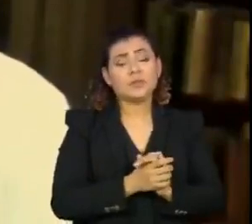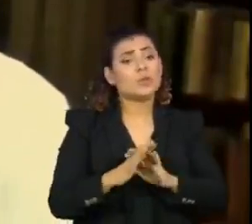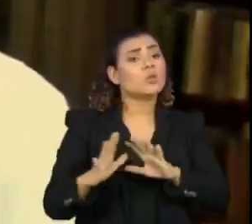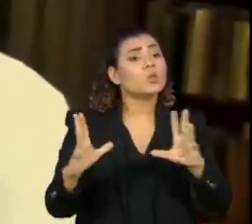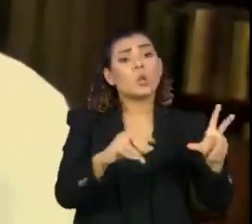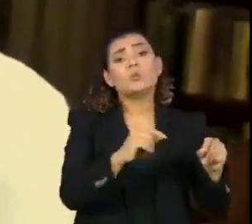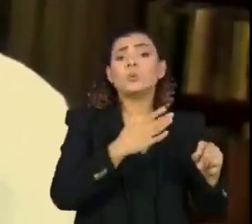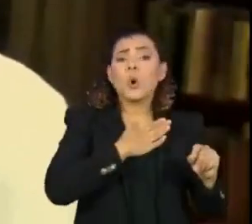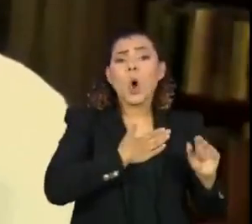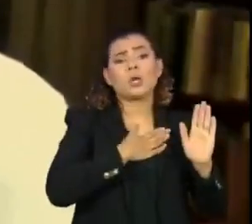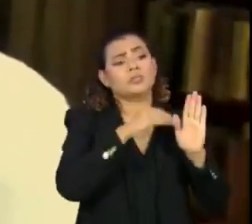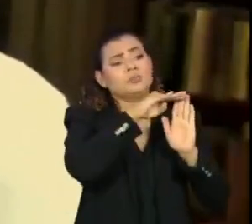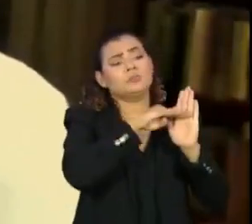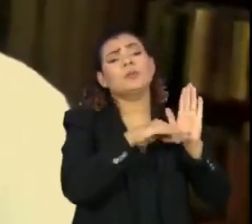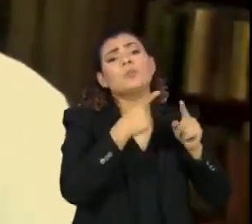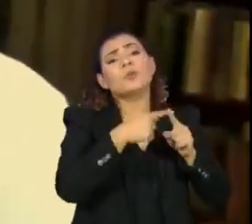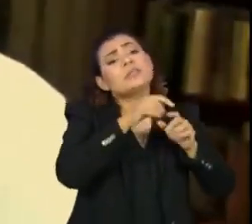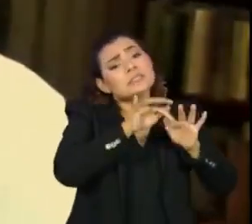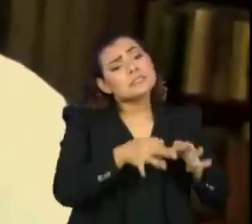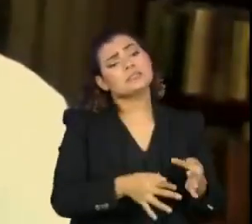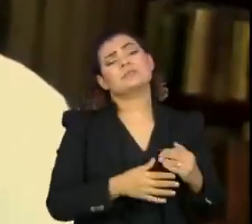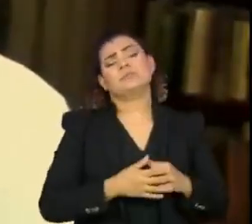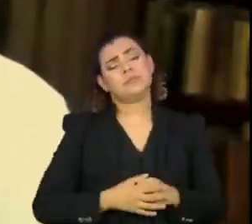da carta.